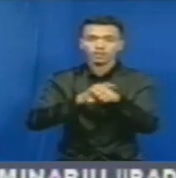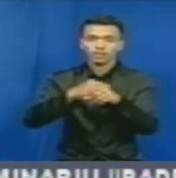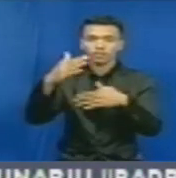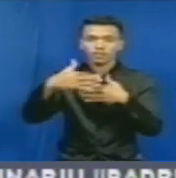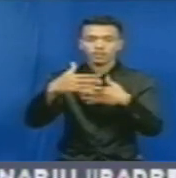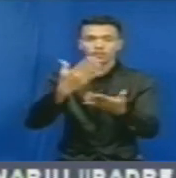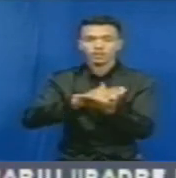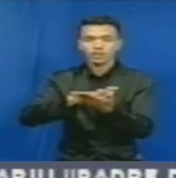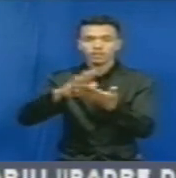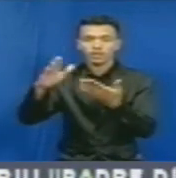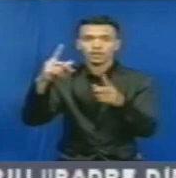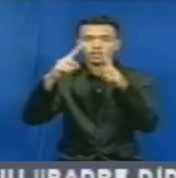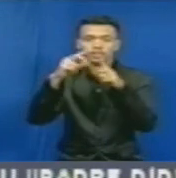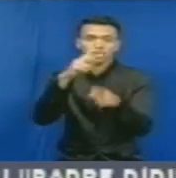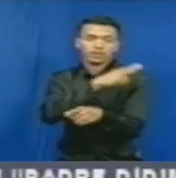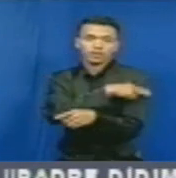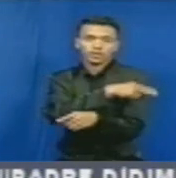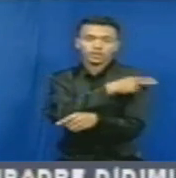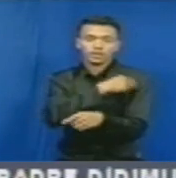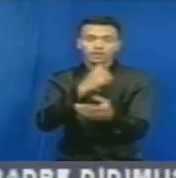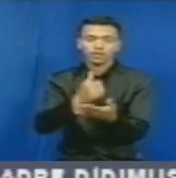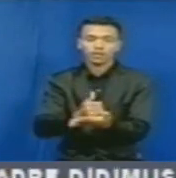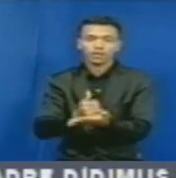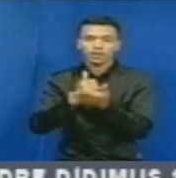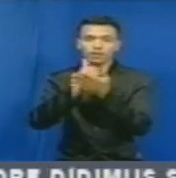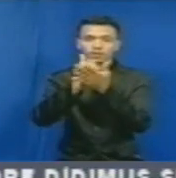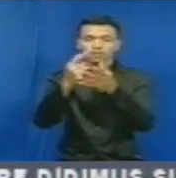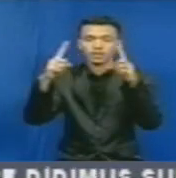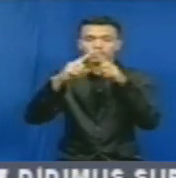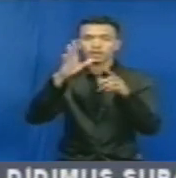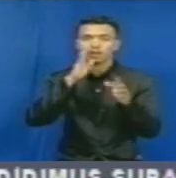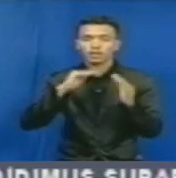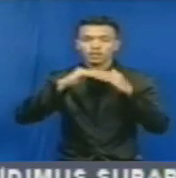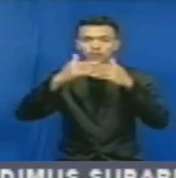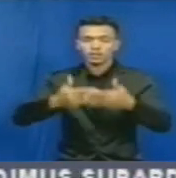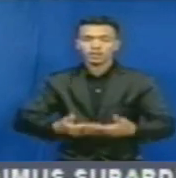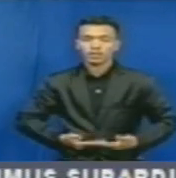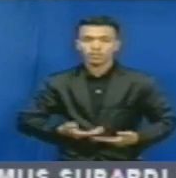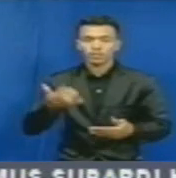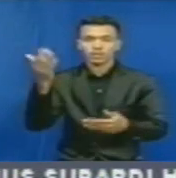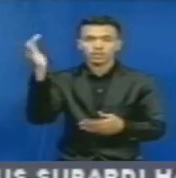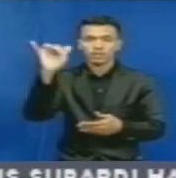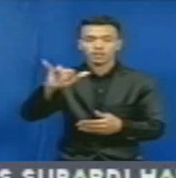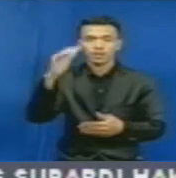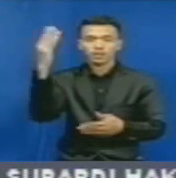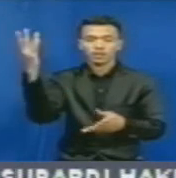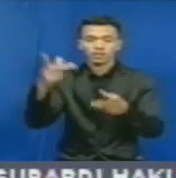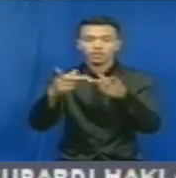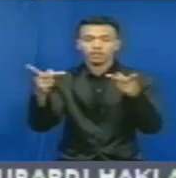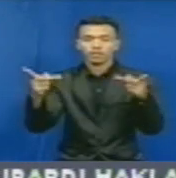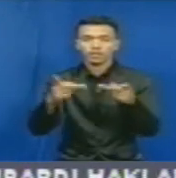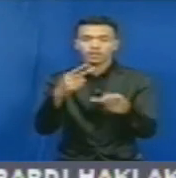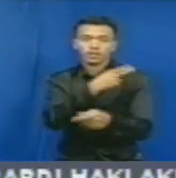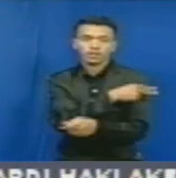ba iha Centro de Saúde, atune halo atendimento direita ba itanya ina isindua no ina posusira iha fatin Centro de Saúde ato